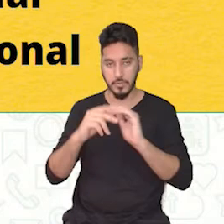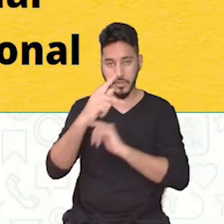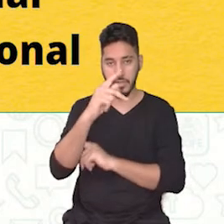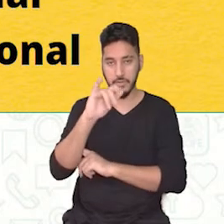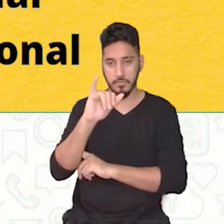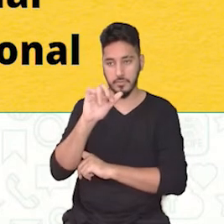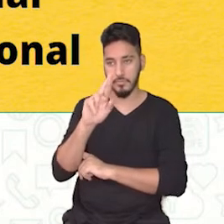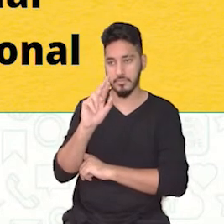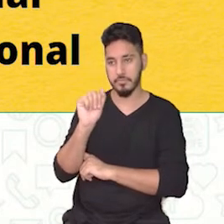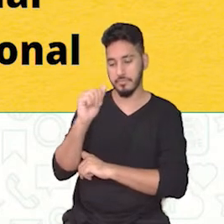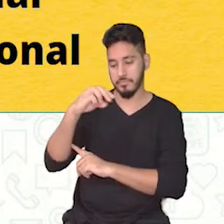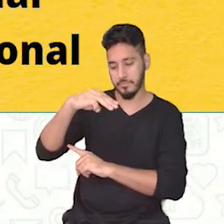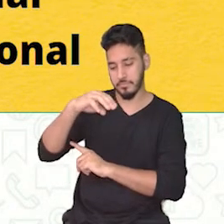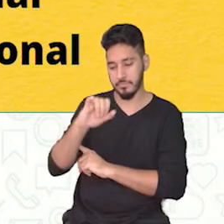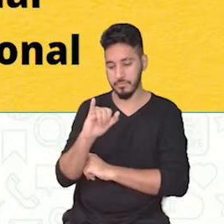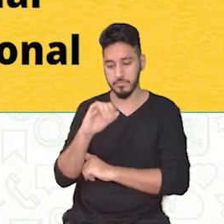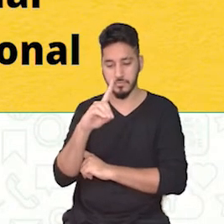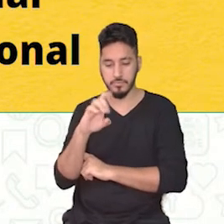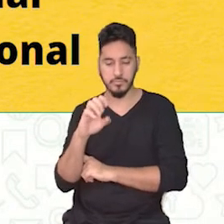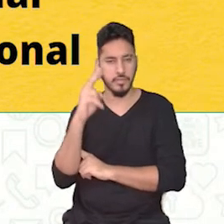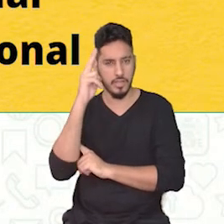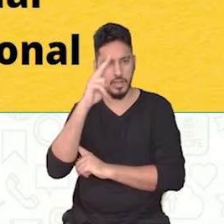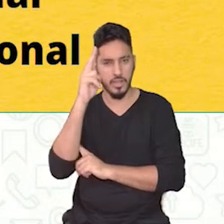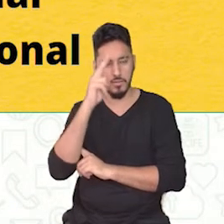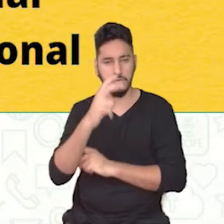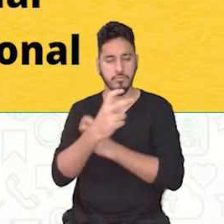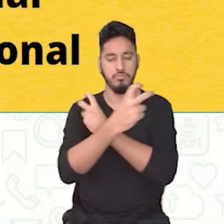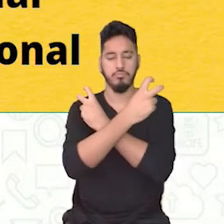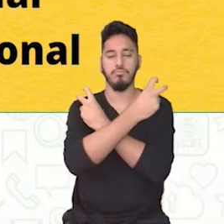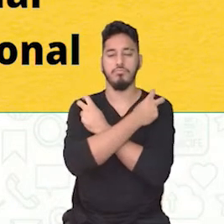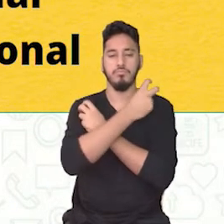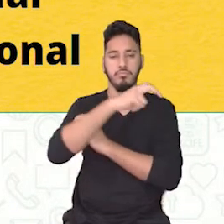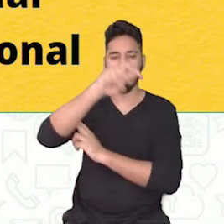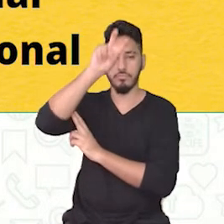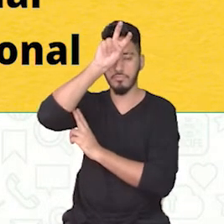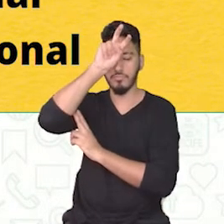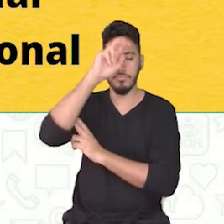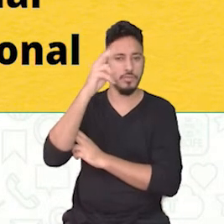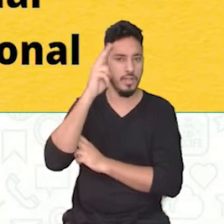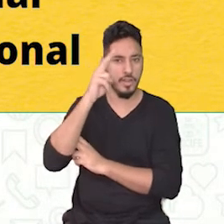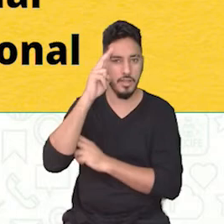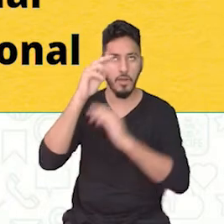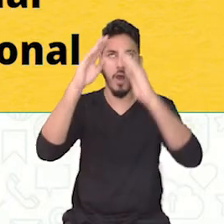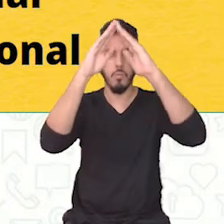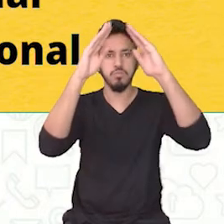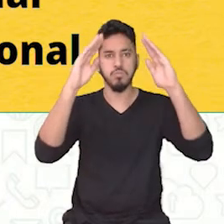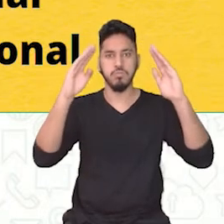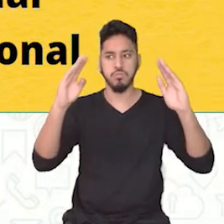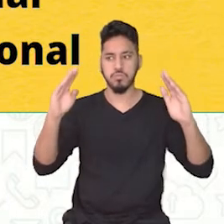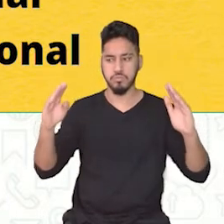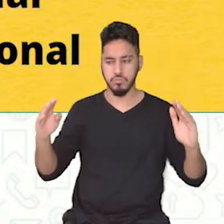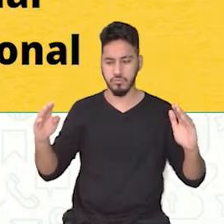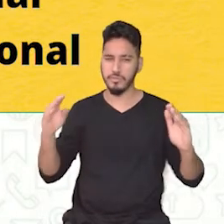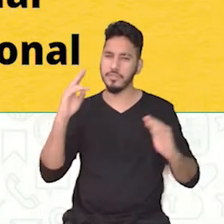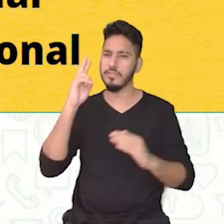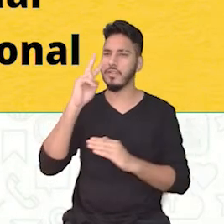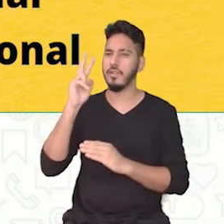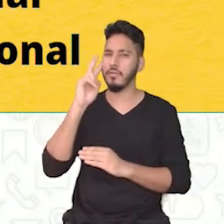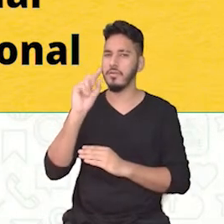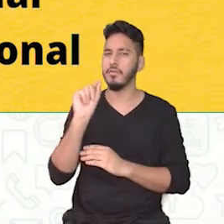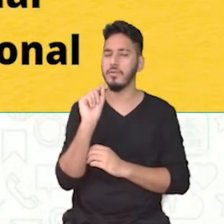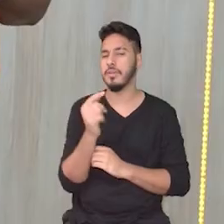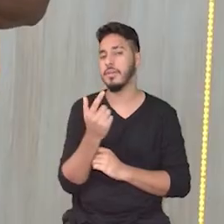logo, aquelas pirâmides lá do Egito. Então, a gente sabe que as laterais dela